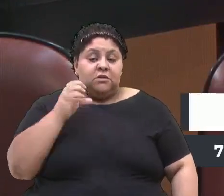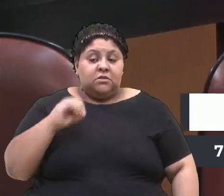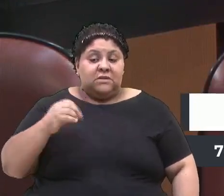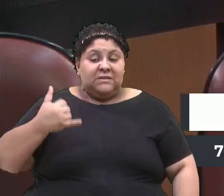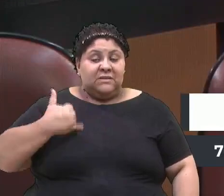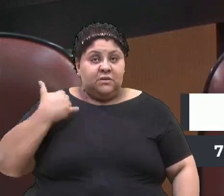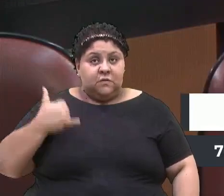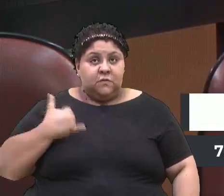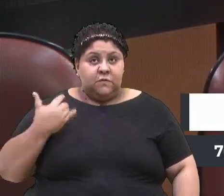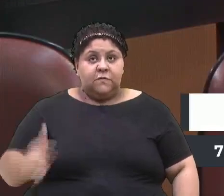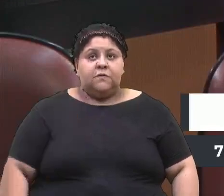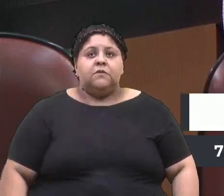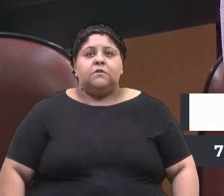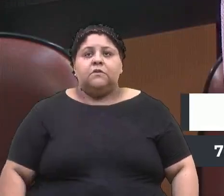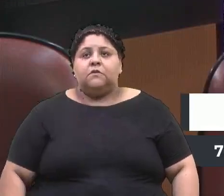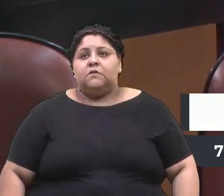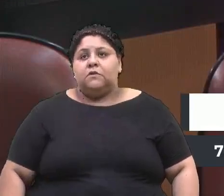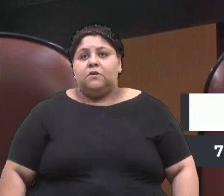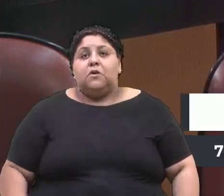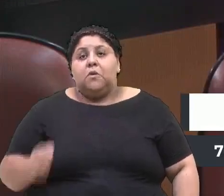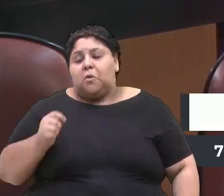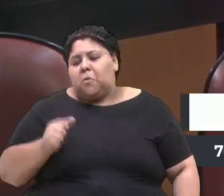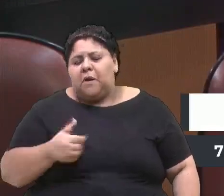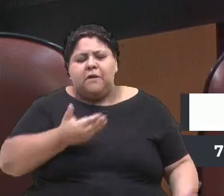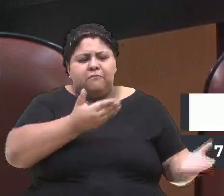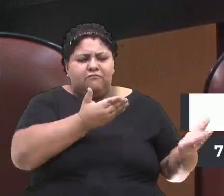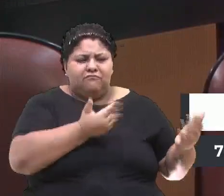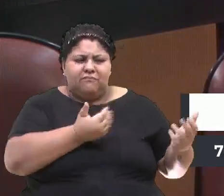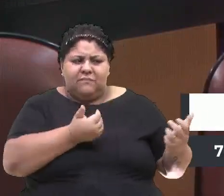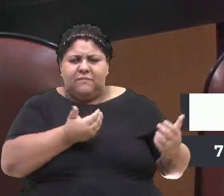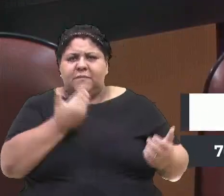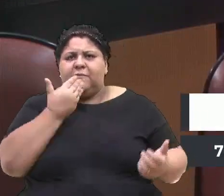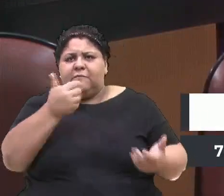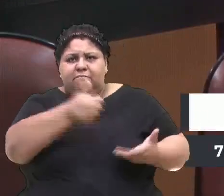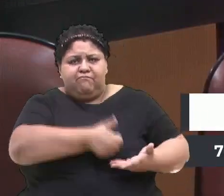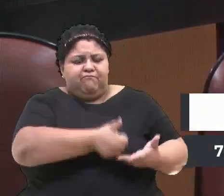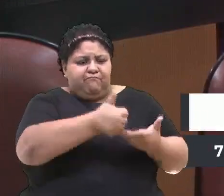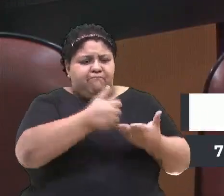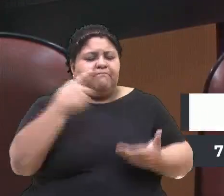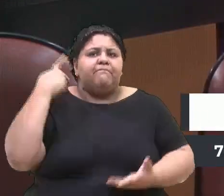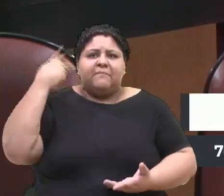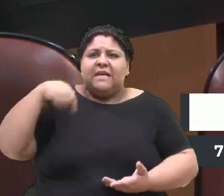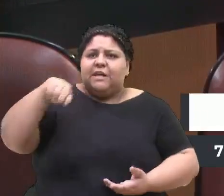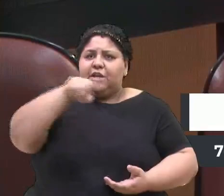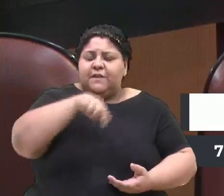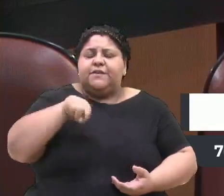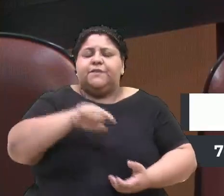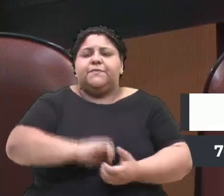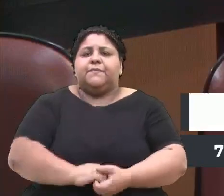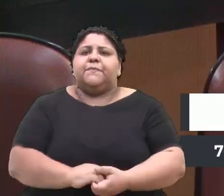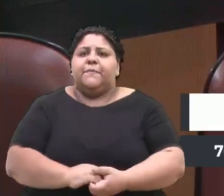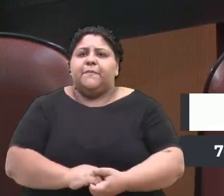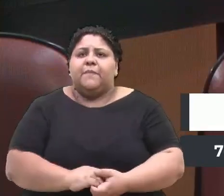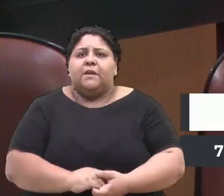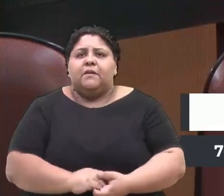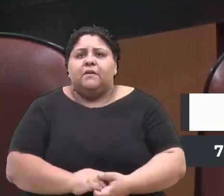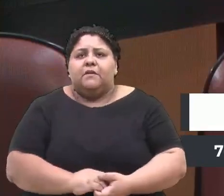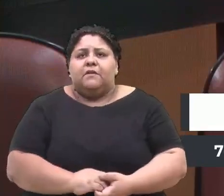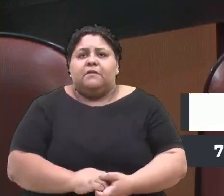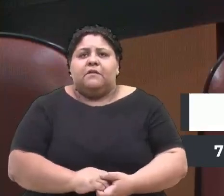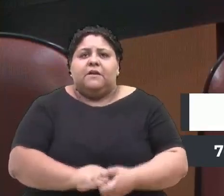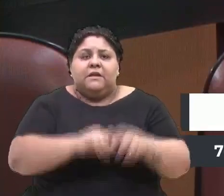idade praticamente um jovem peço apoio os noves pares para que a gente deixe naquele